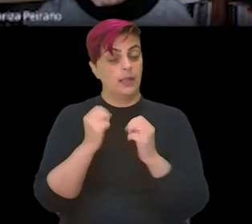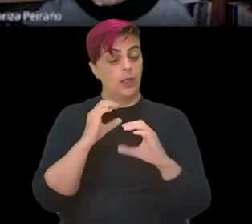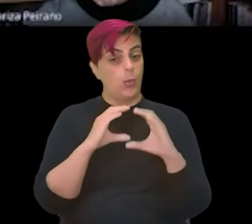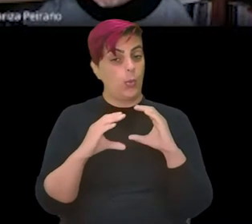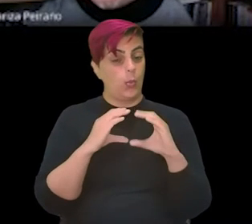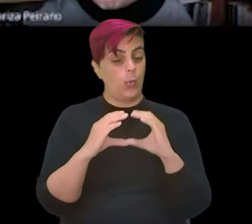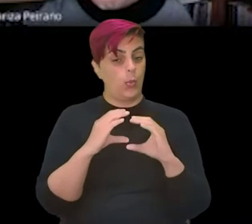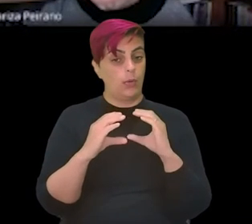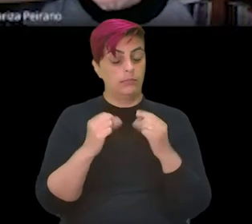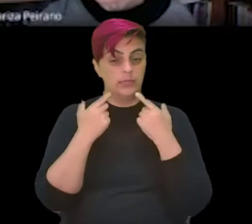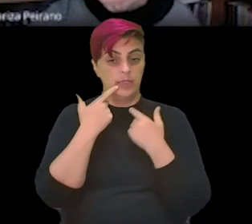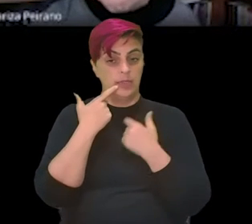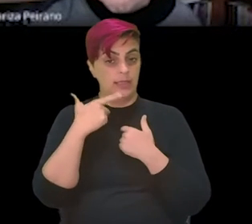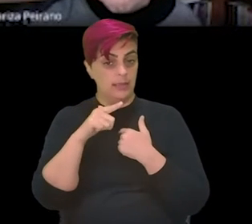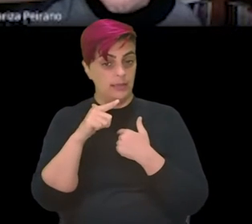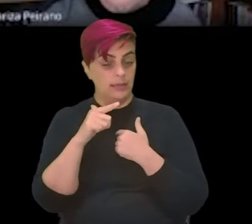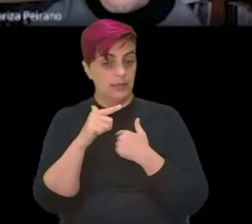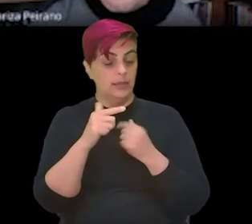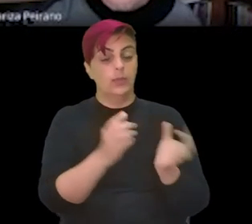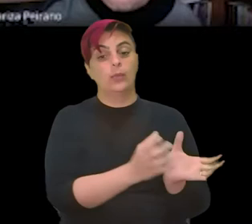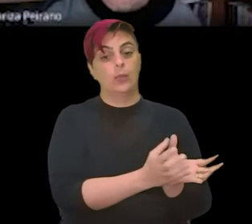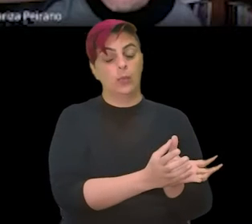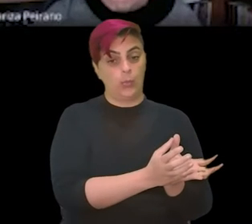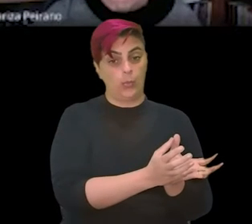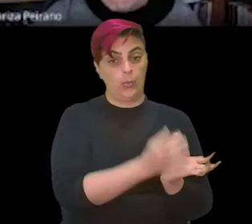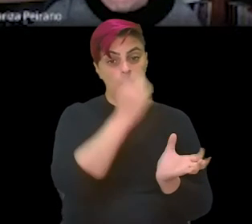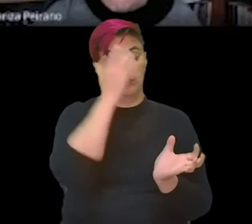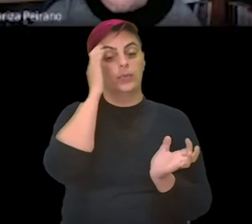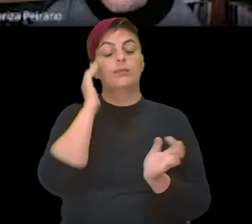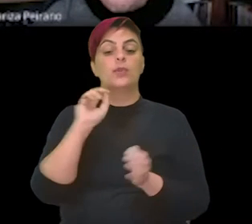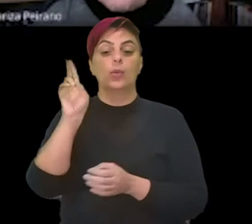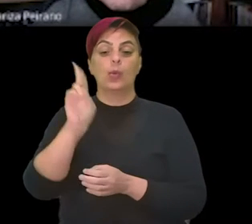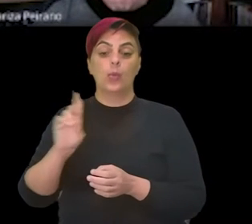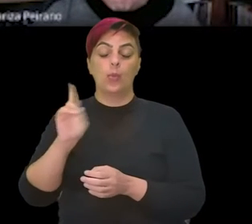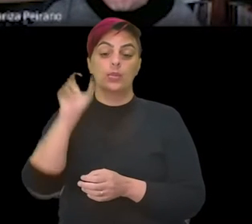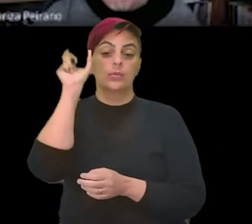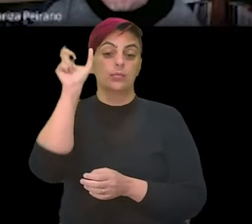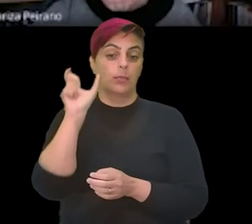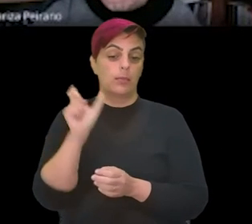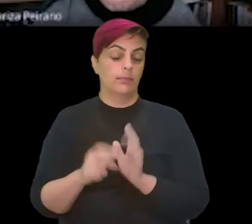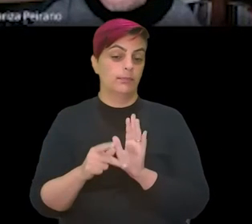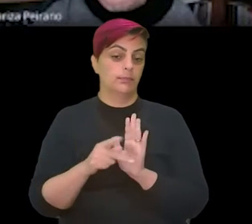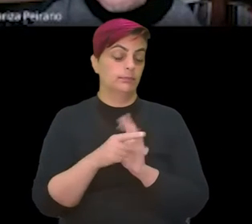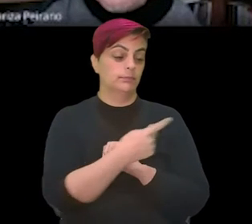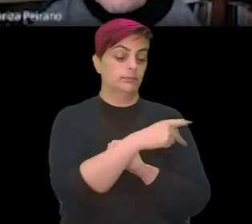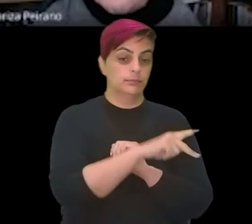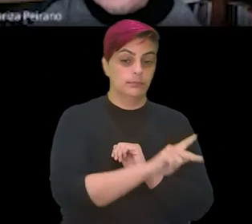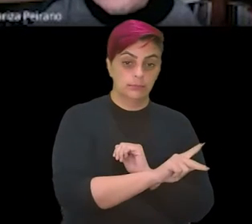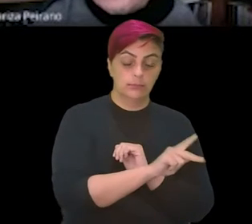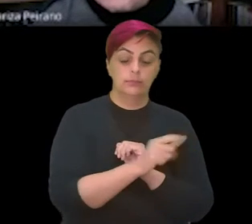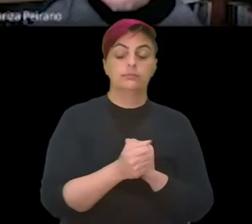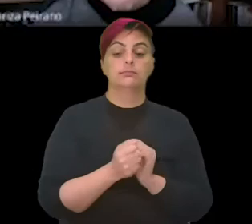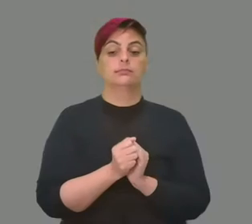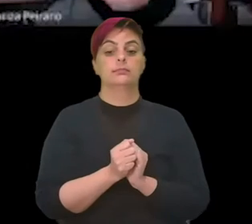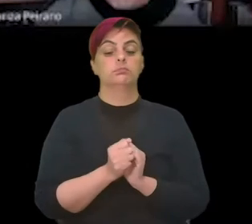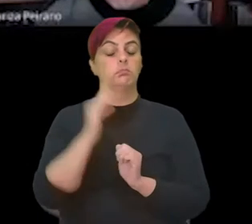local e a permanência por longo tempo no campo. Usou termos nativos, enfatizou o contexto de